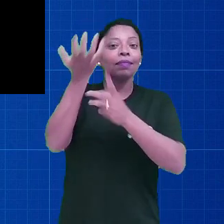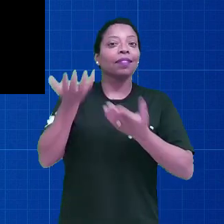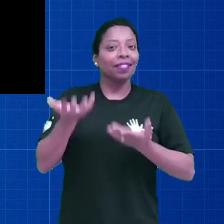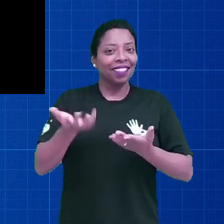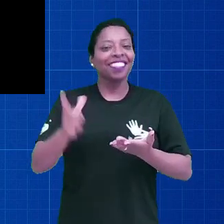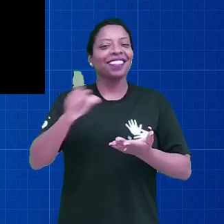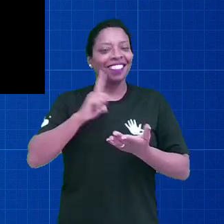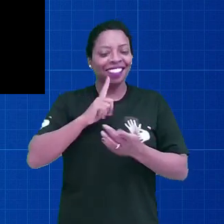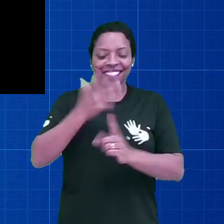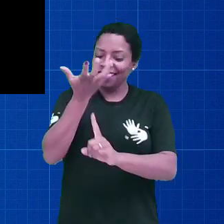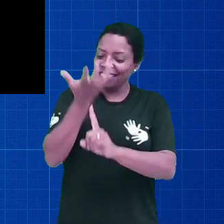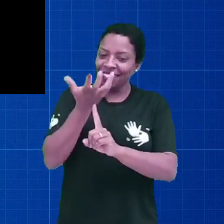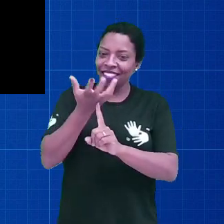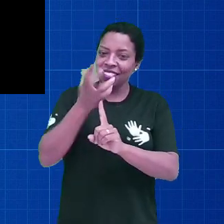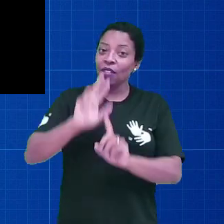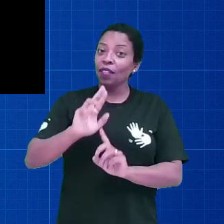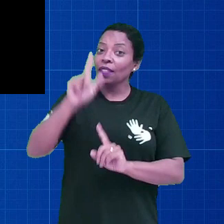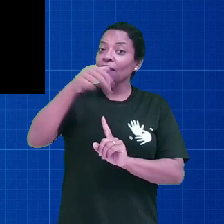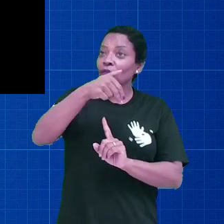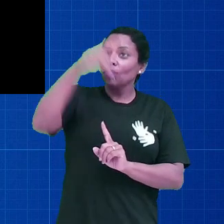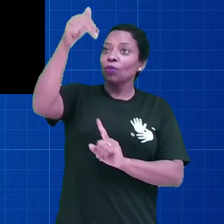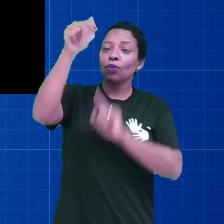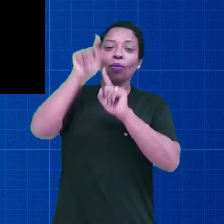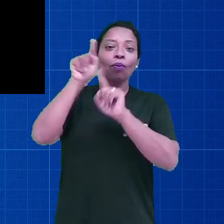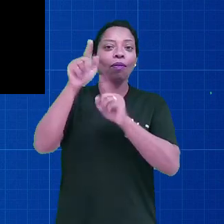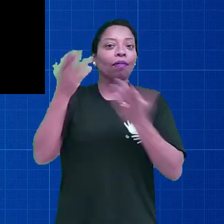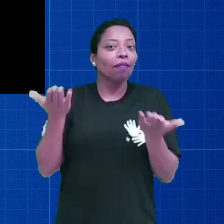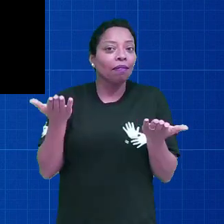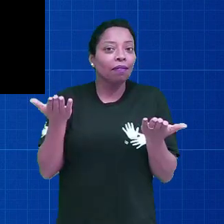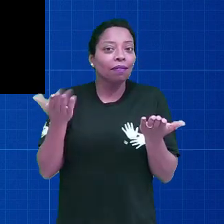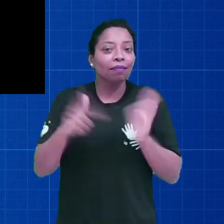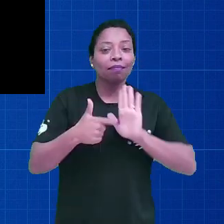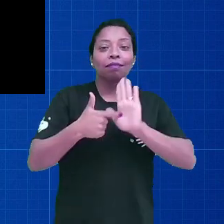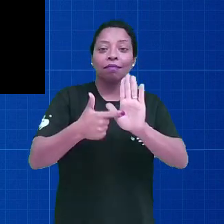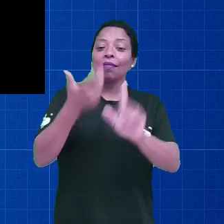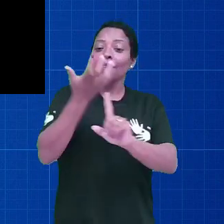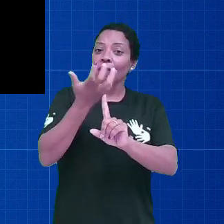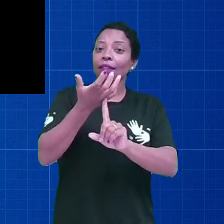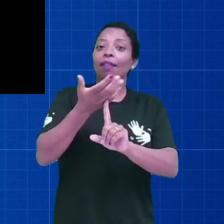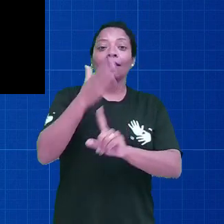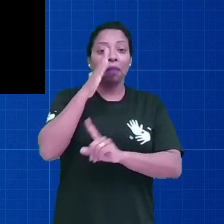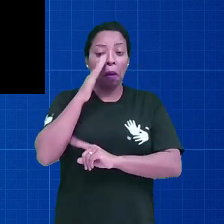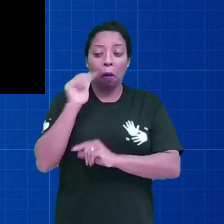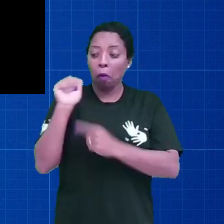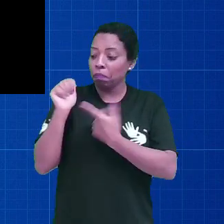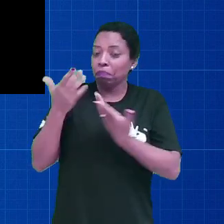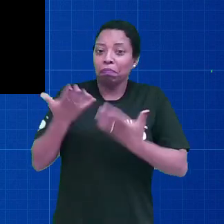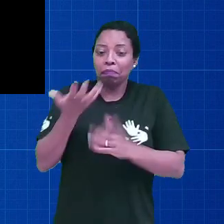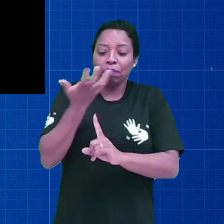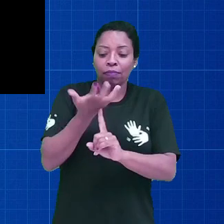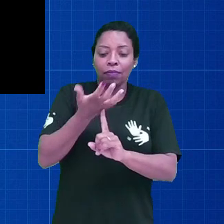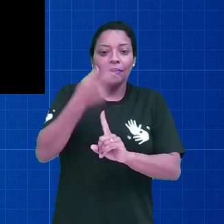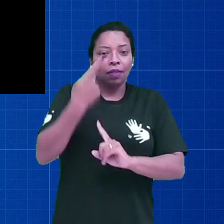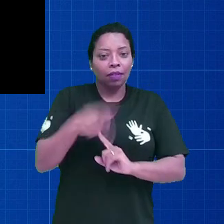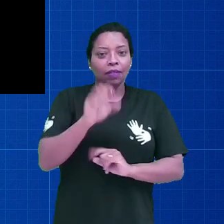pólens, né, na região nordeste de antepassados da Araucária, indicando que naquela região,